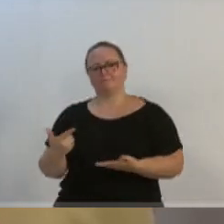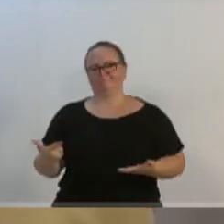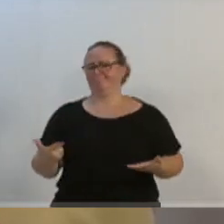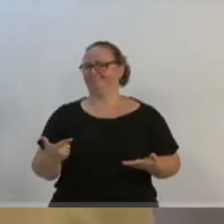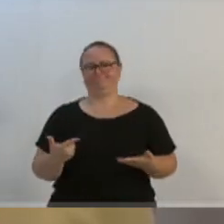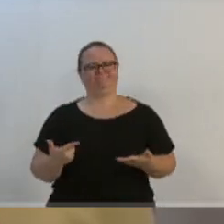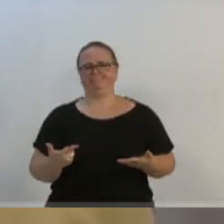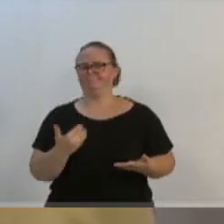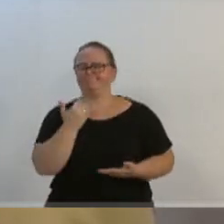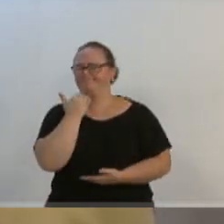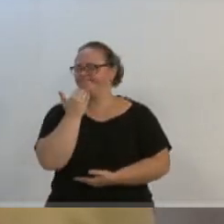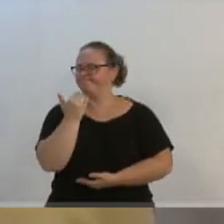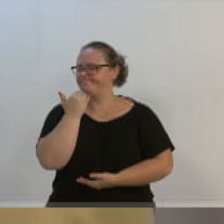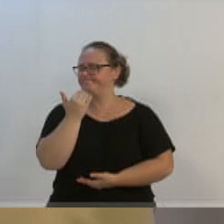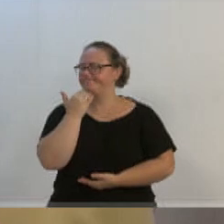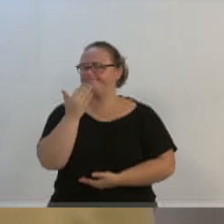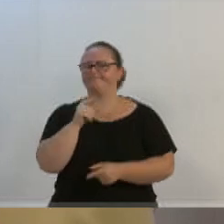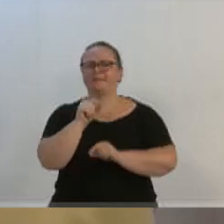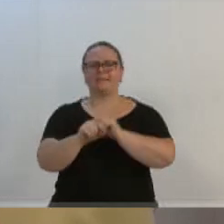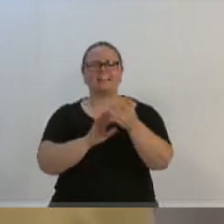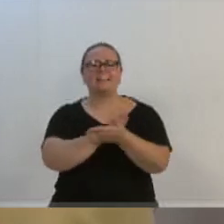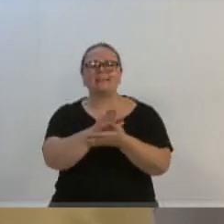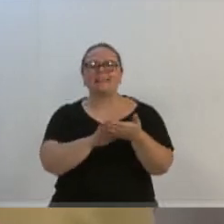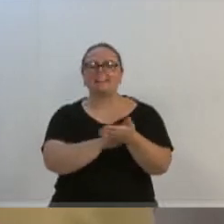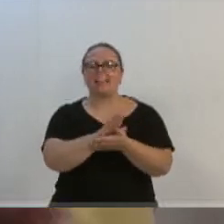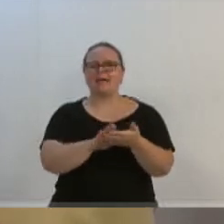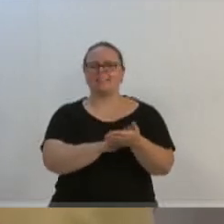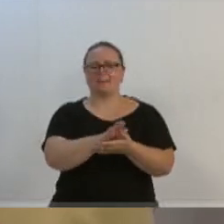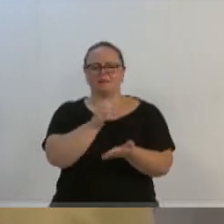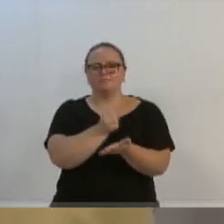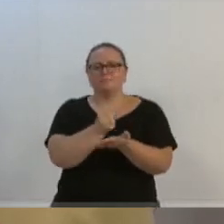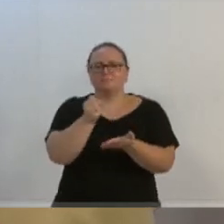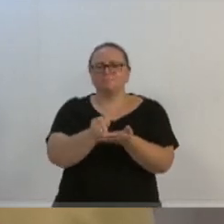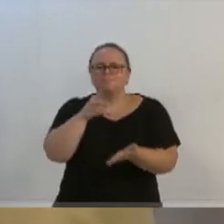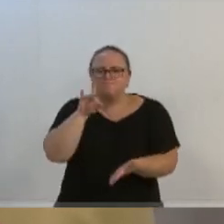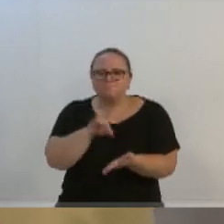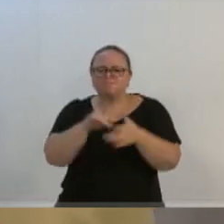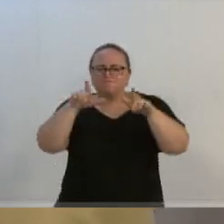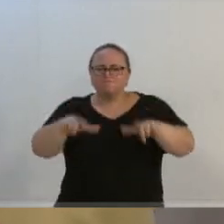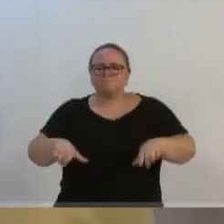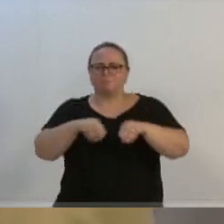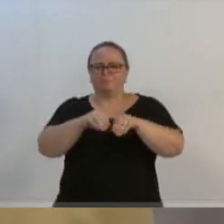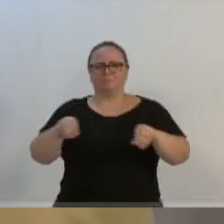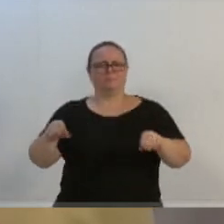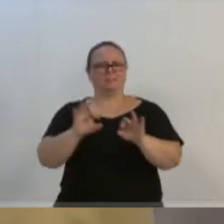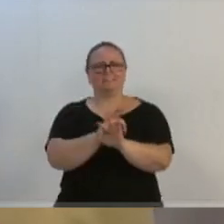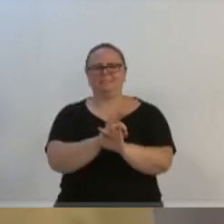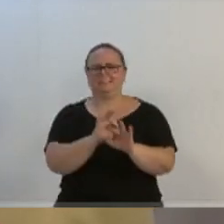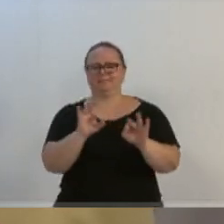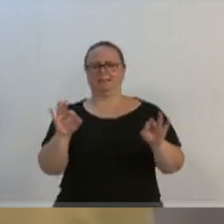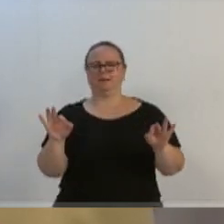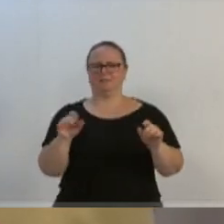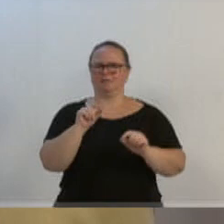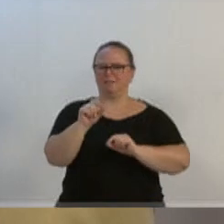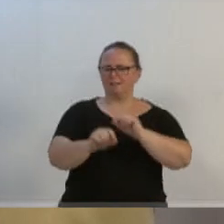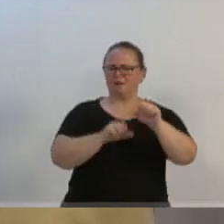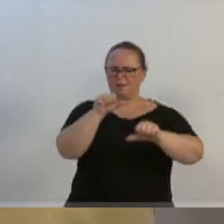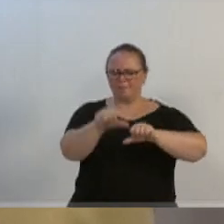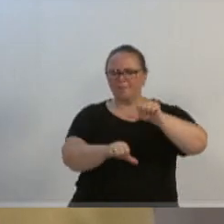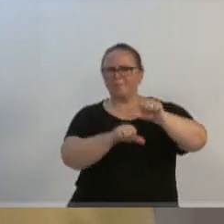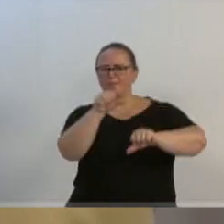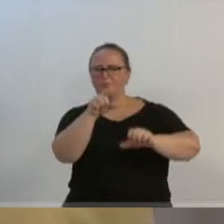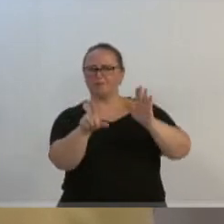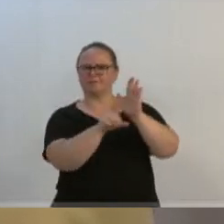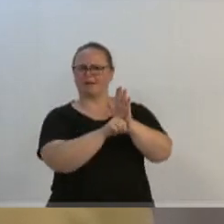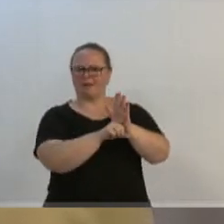a mínima para essa política pública chamada regularização fundiária no município, a mínima. E aí ainda que se pretende alterar uma lei,